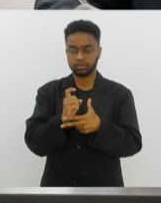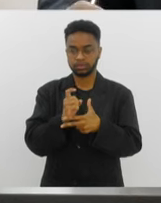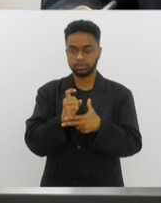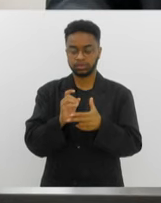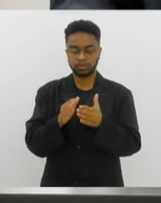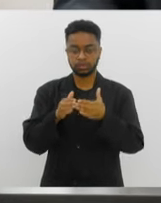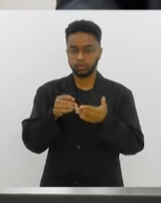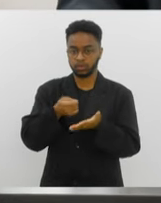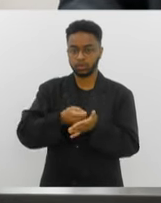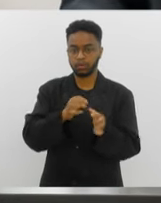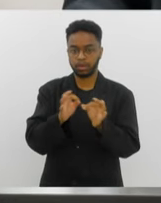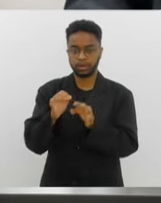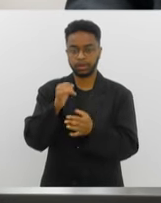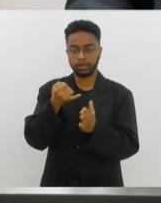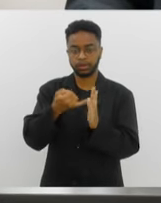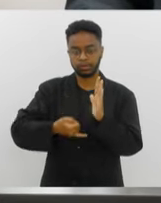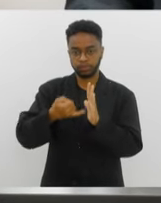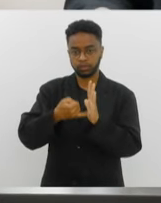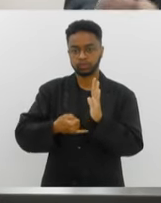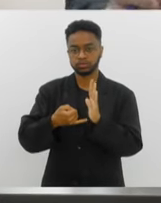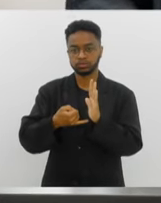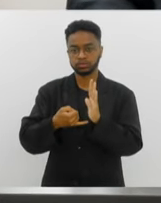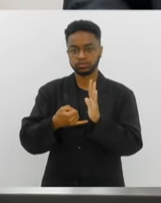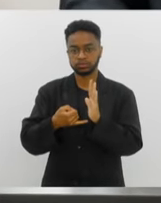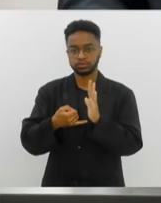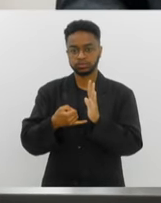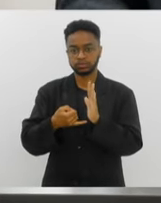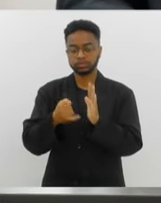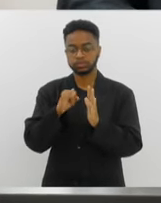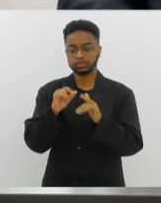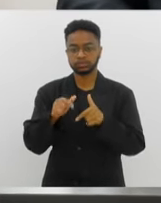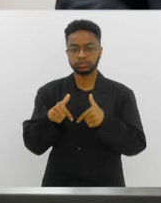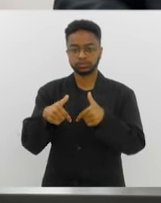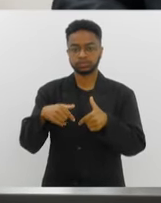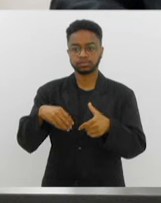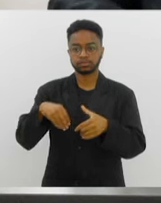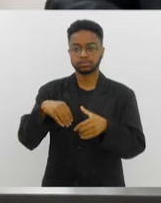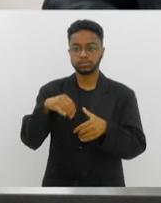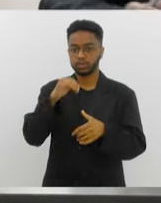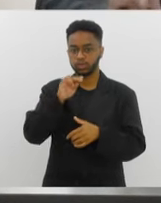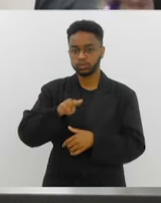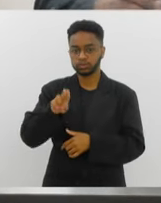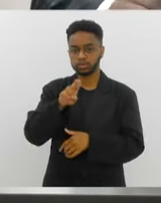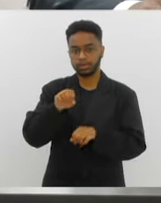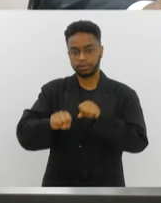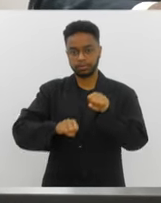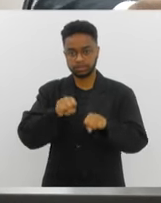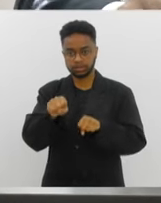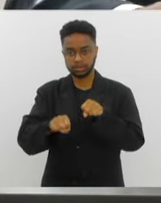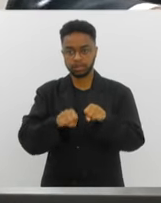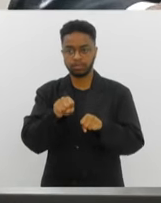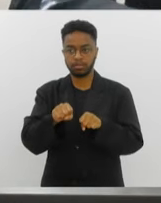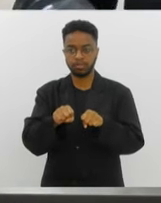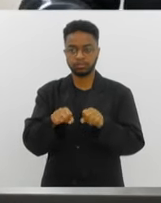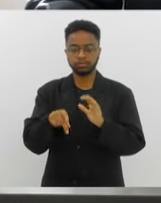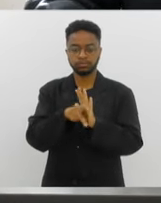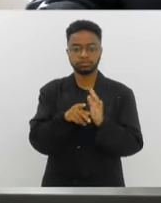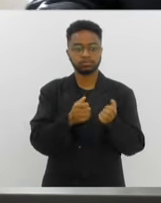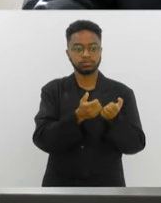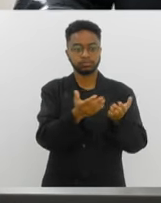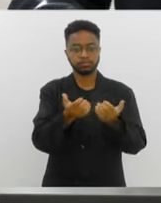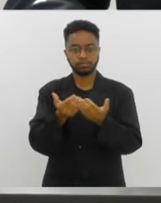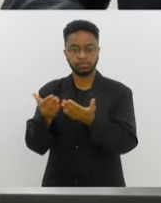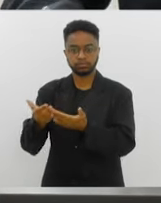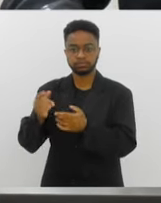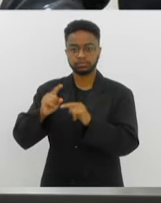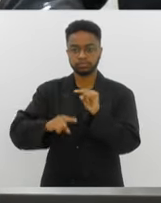de Mercadorias e Serviços, ICMS, nas operações internas com bicicletas utilizadas para serviço de entregas, incluindo